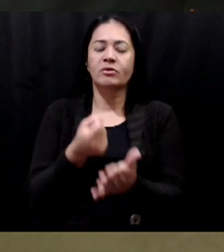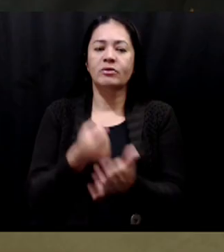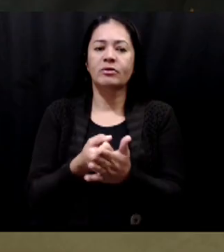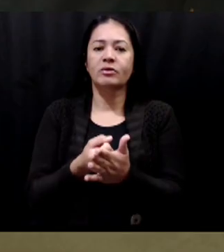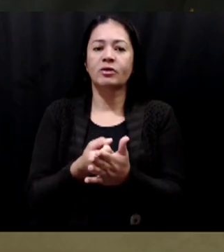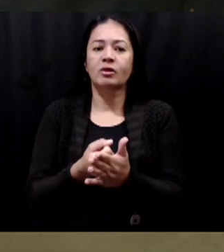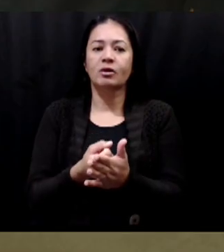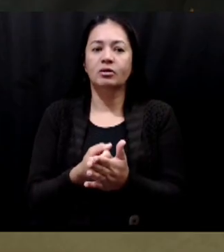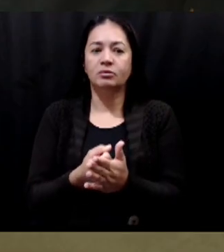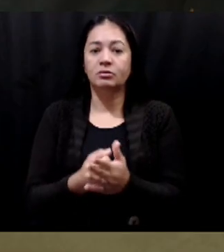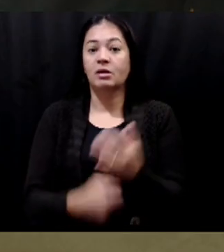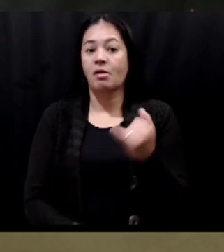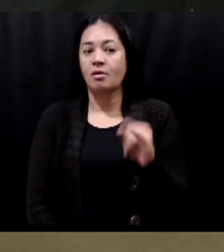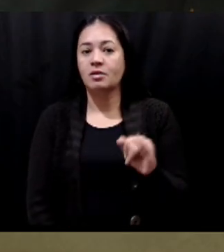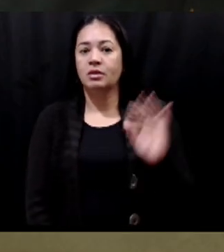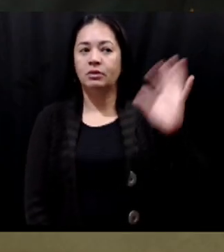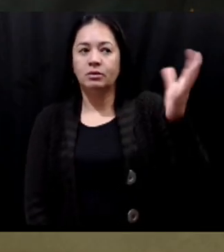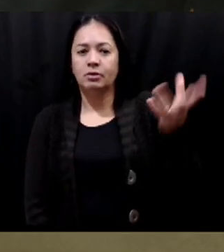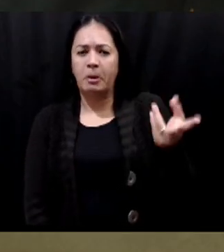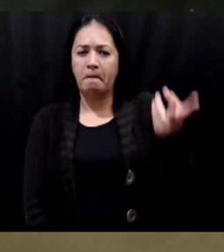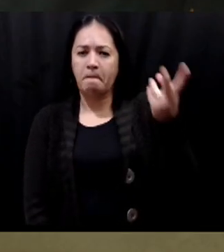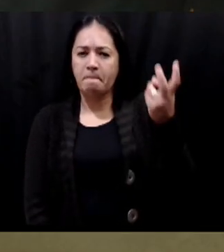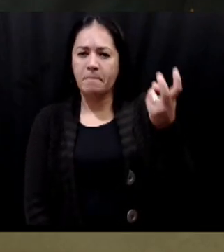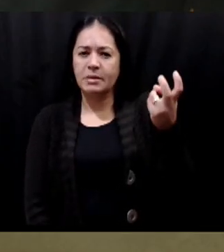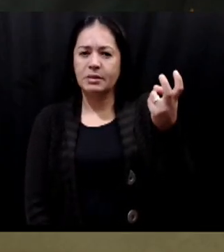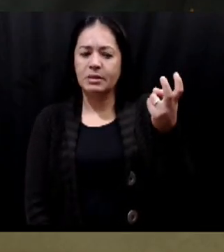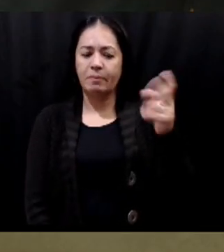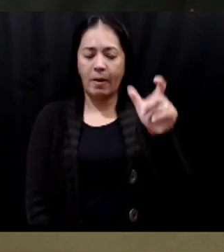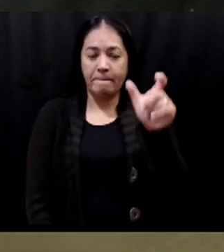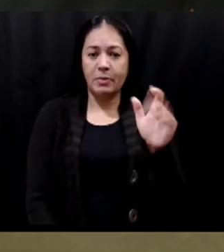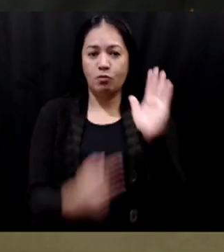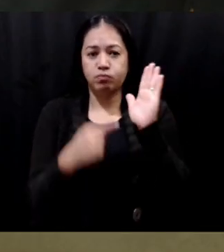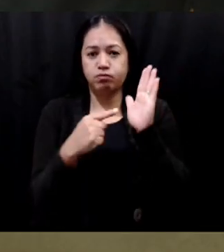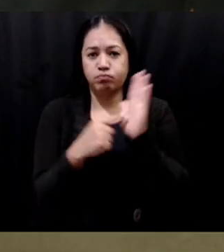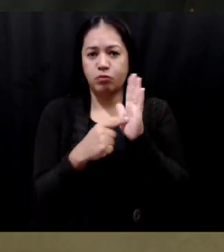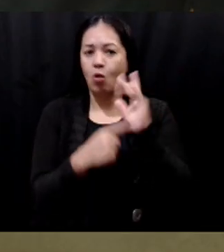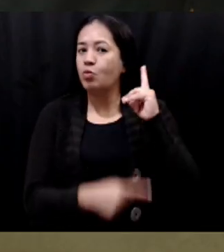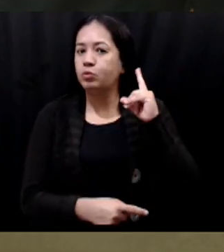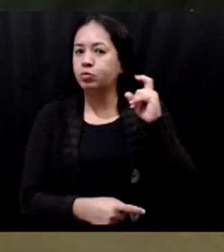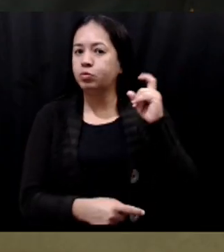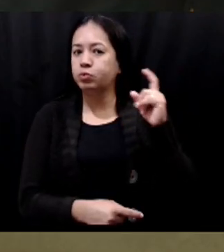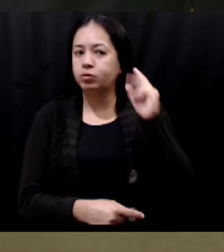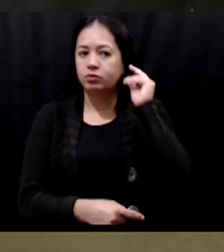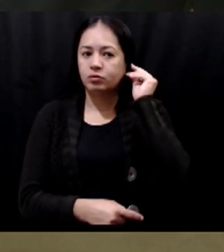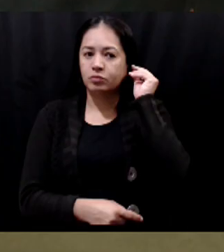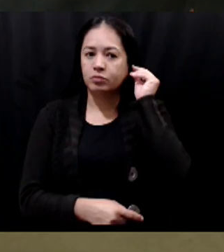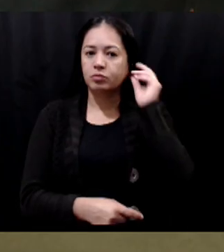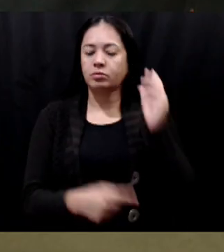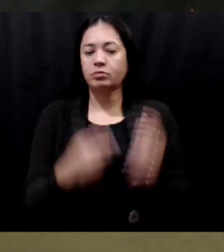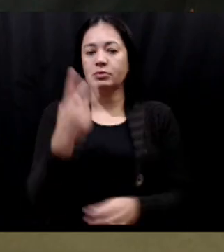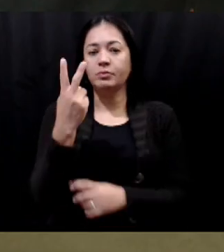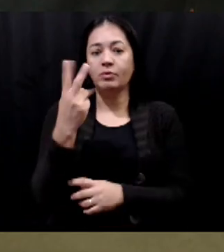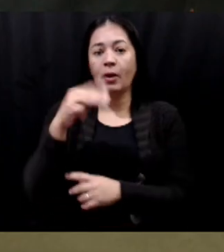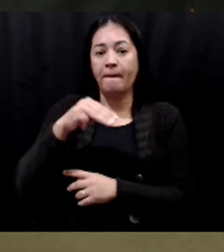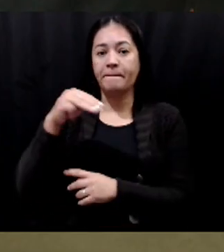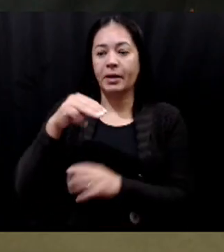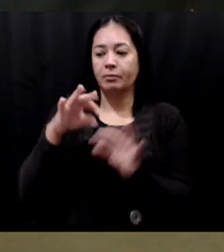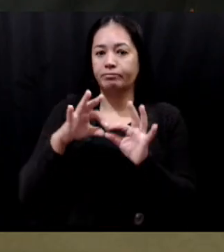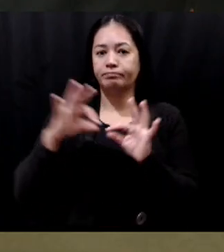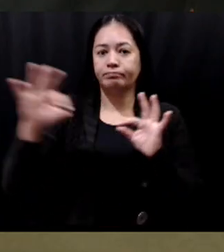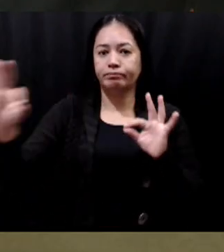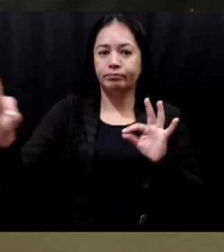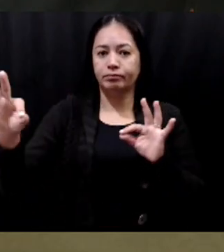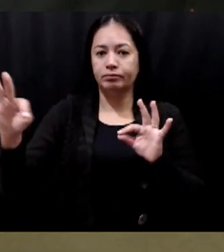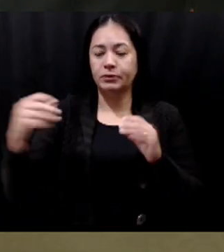houver identificação do denunciante, a medição do som seja feita a 2 metros de onde está o denunciante,